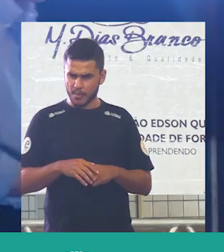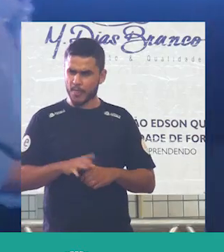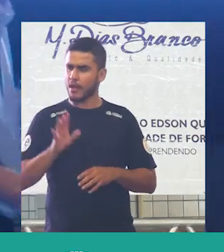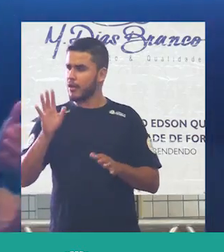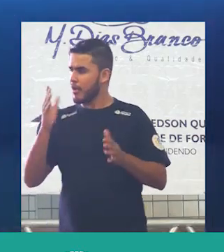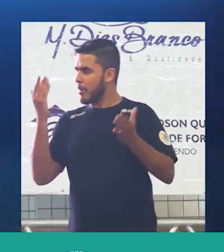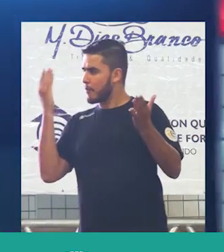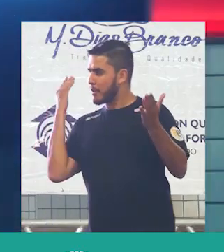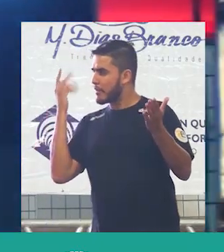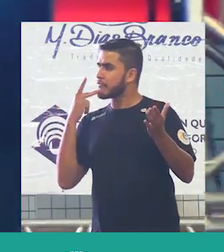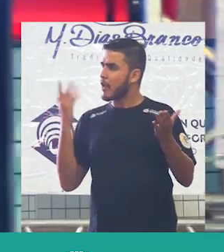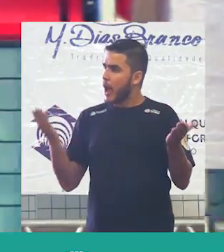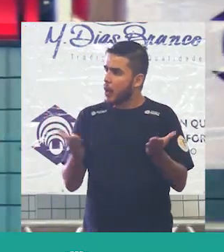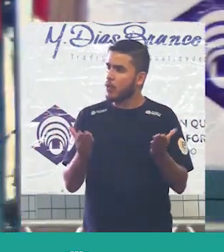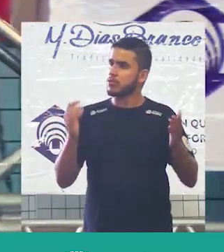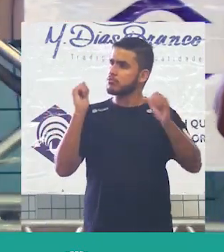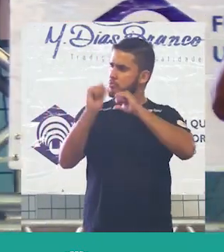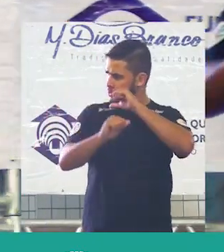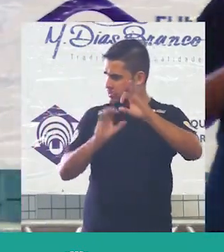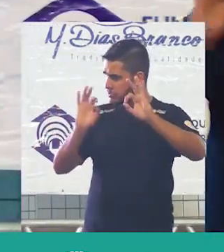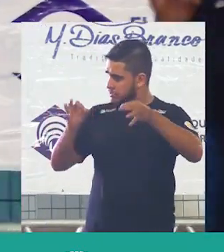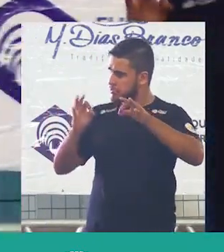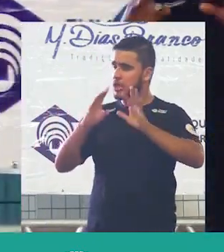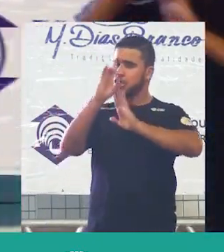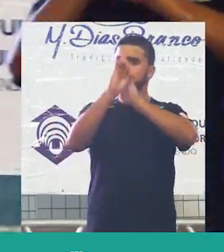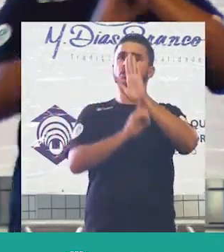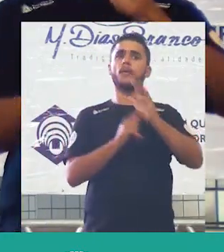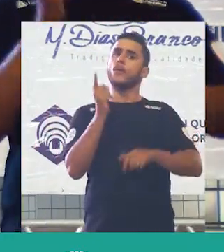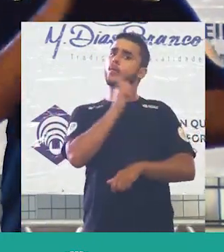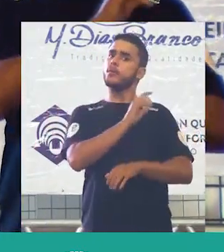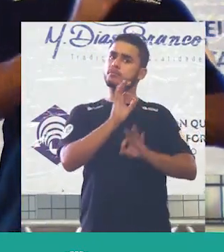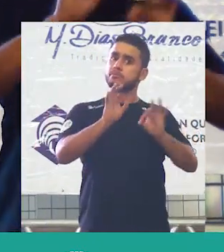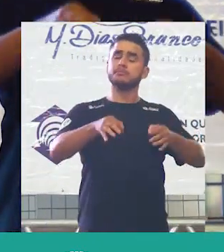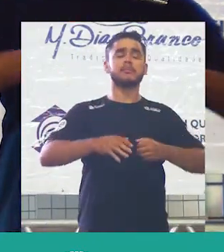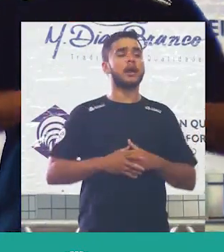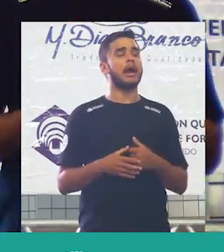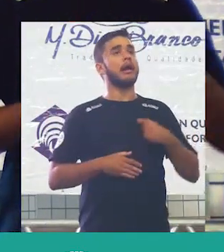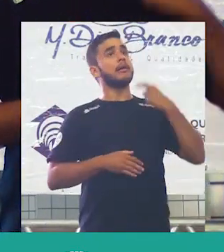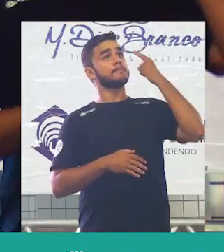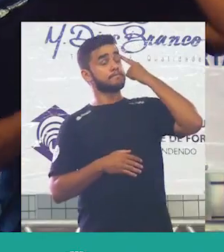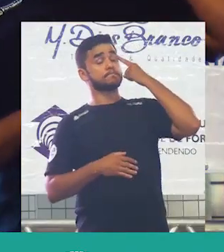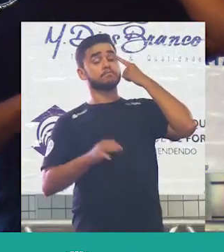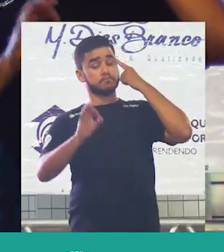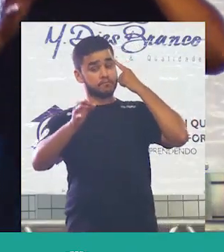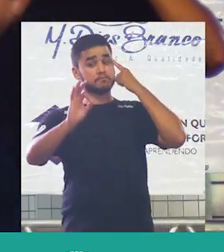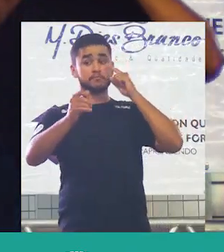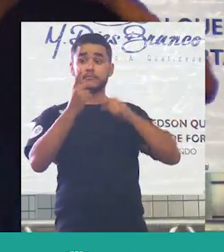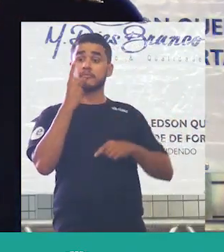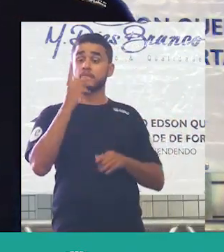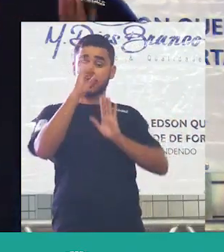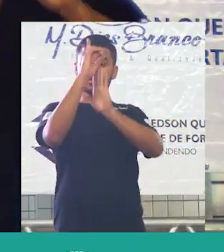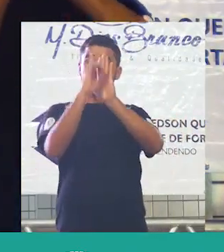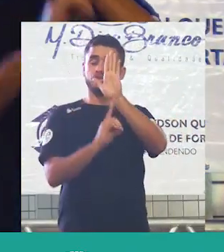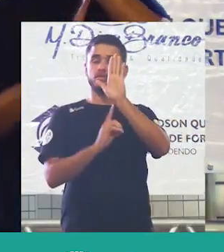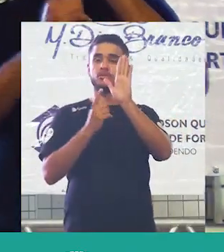tem um bocado de direito? Tem. Mas os direitos trabalhistas, eles são resultado de